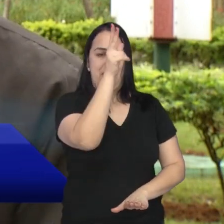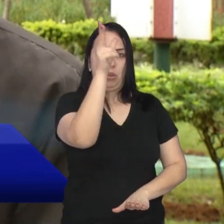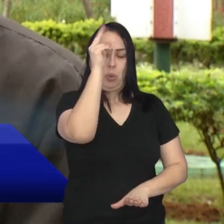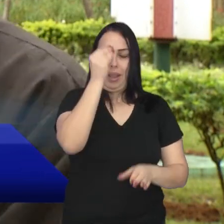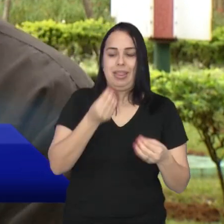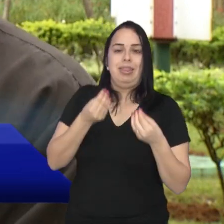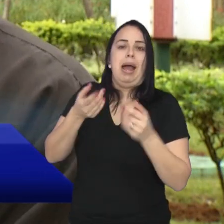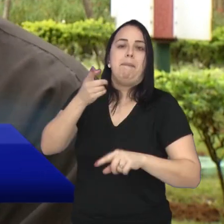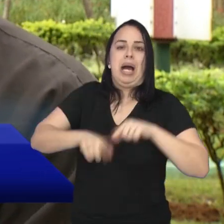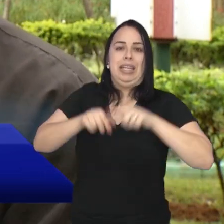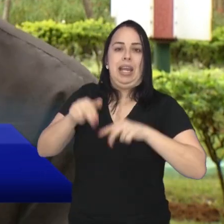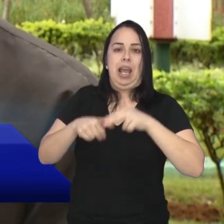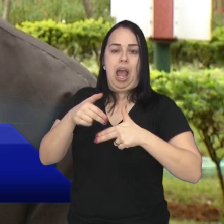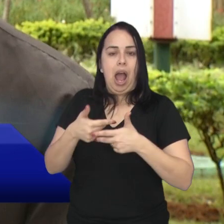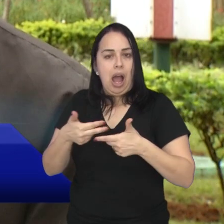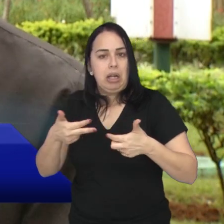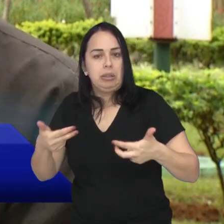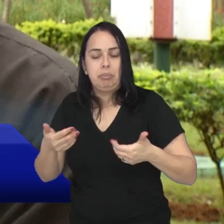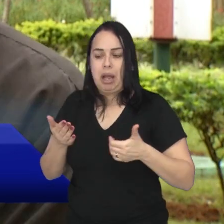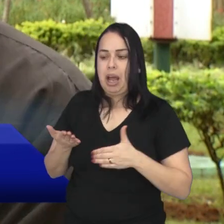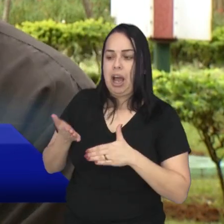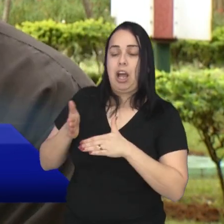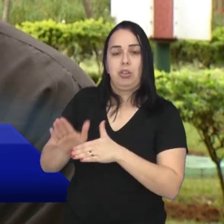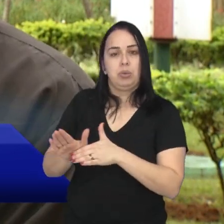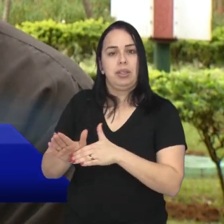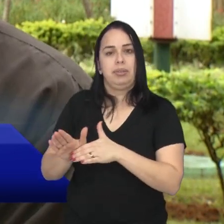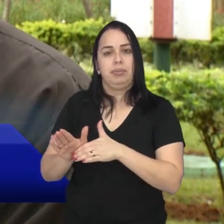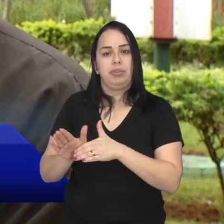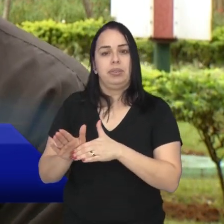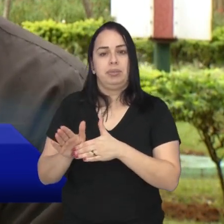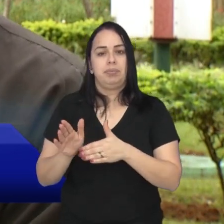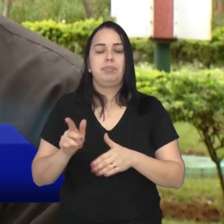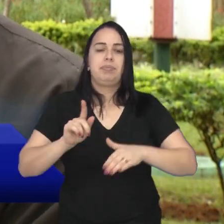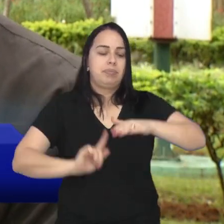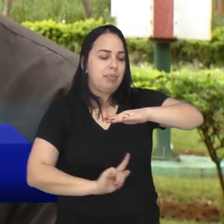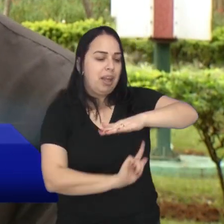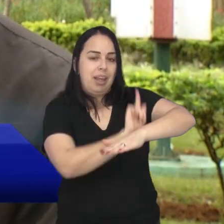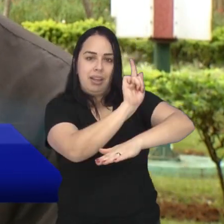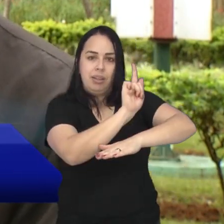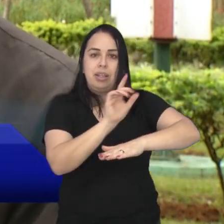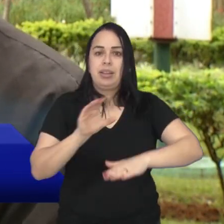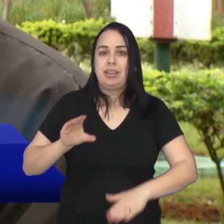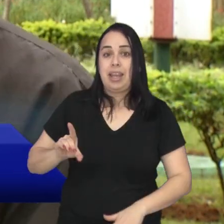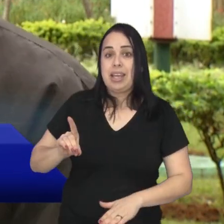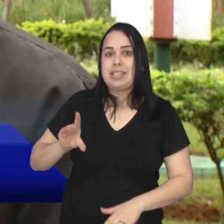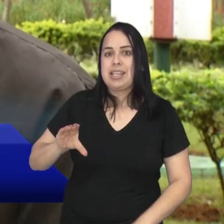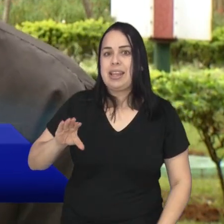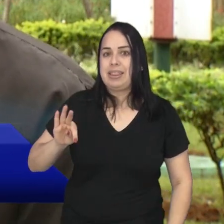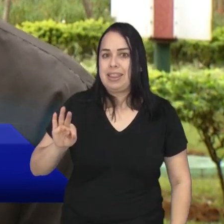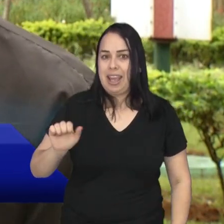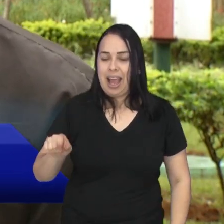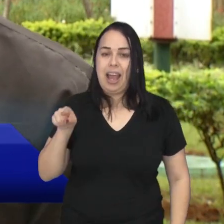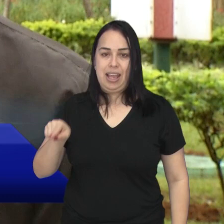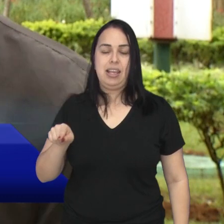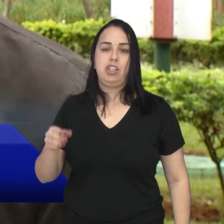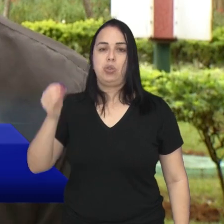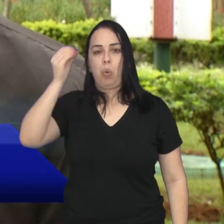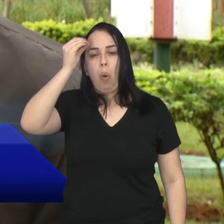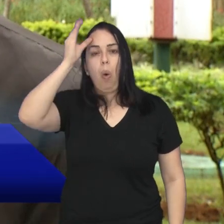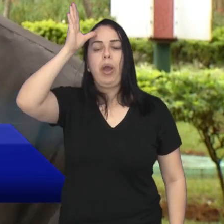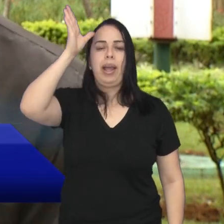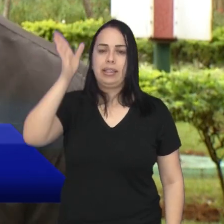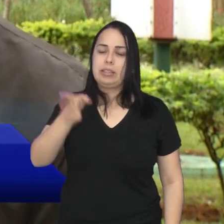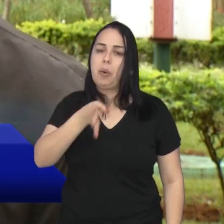com o material, fornecendo material e todos os equipamentos necessários para esses reparos, né? Em todos os monumentos. O CTA, eles têm